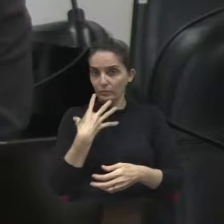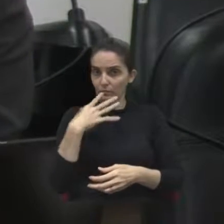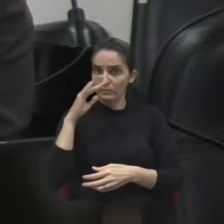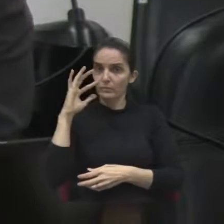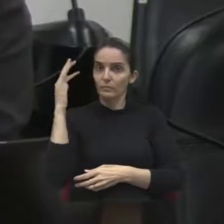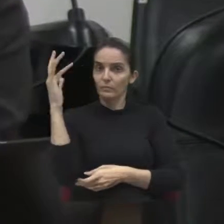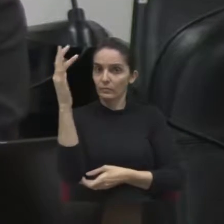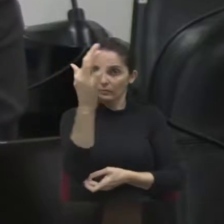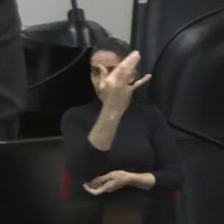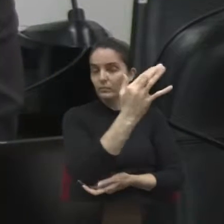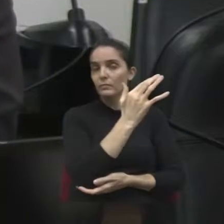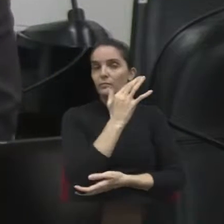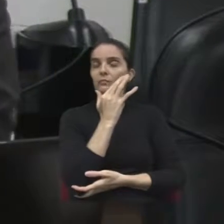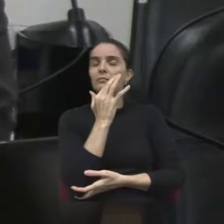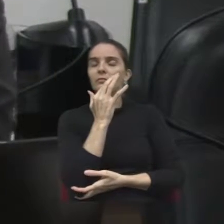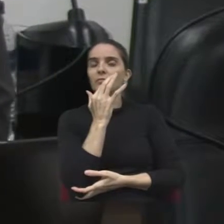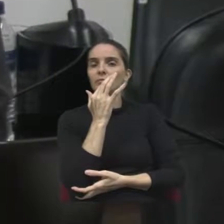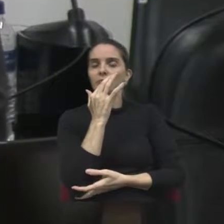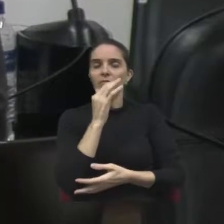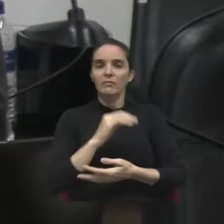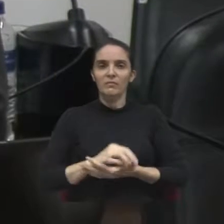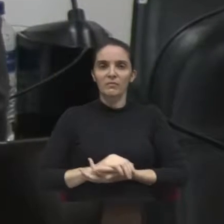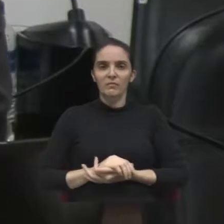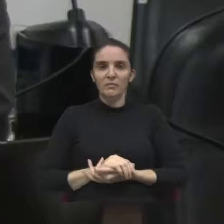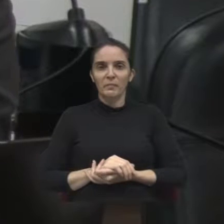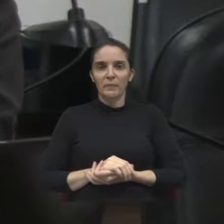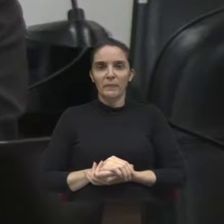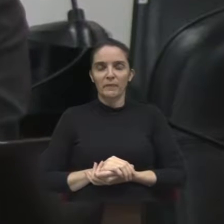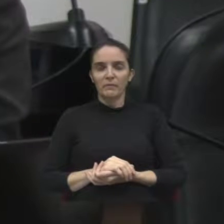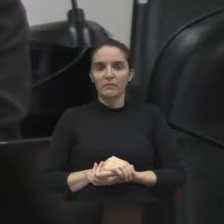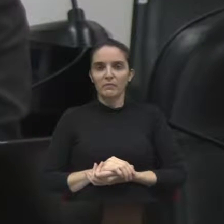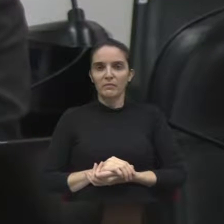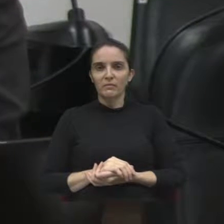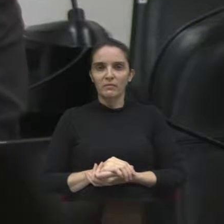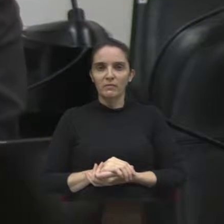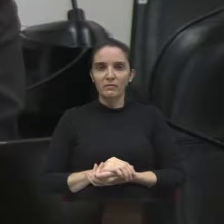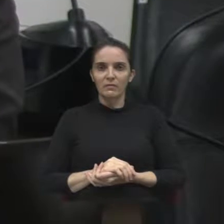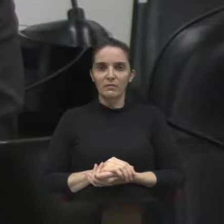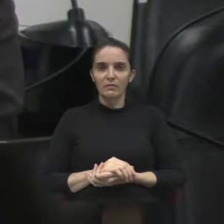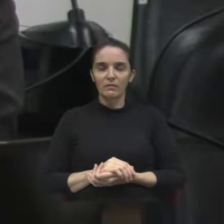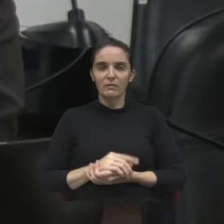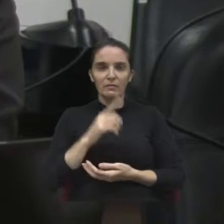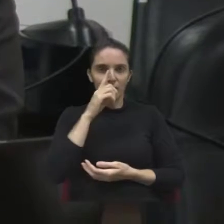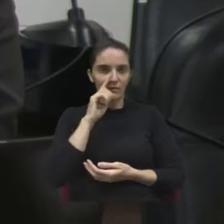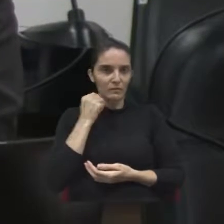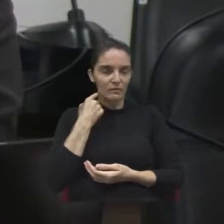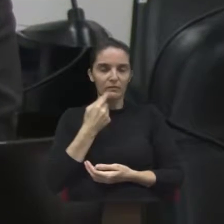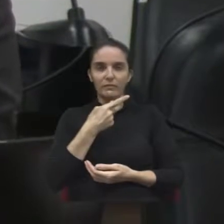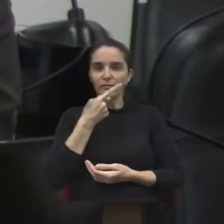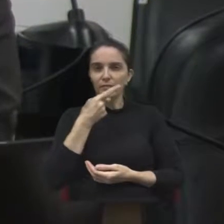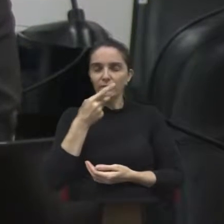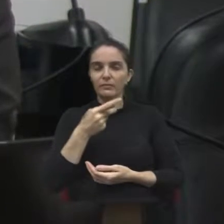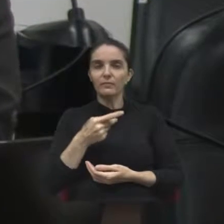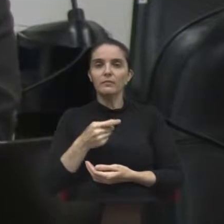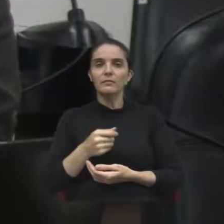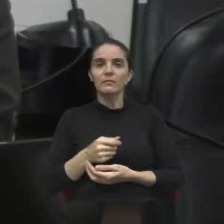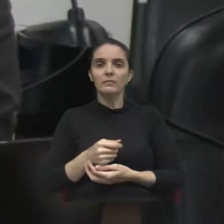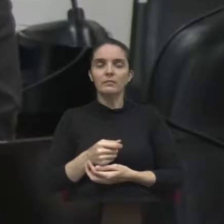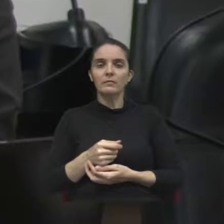cada vez menos o meio ambiente. O pastor muito bem lembrou com relação às